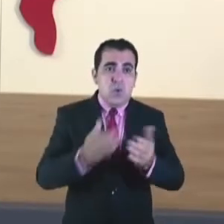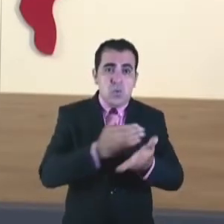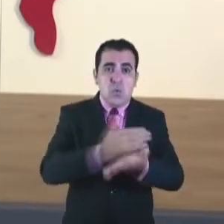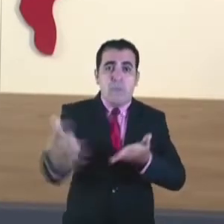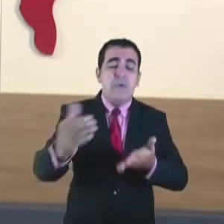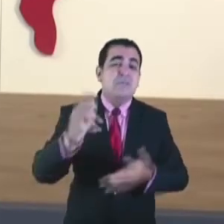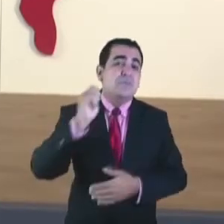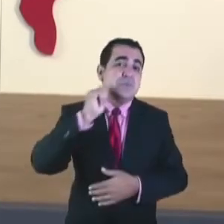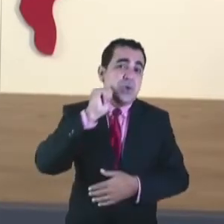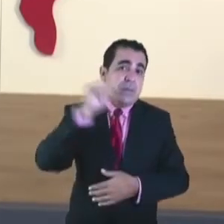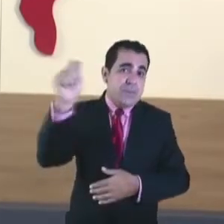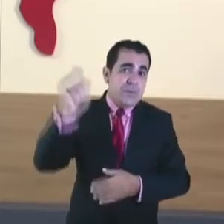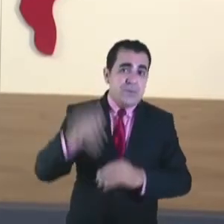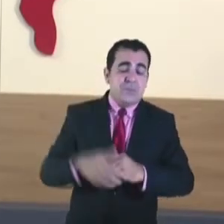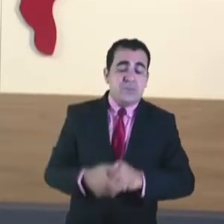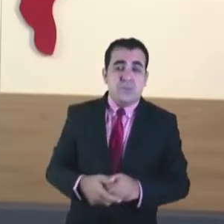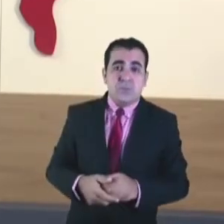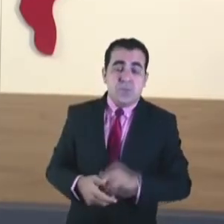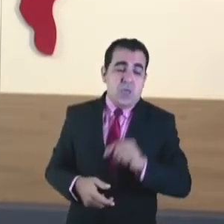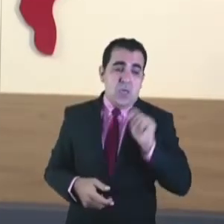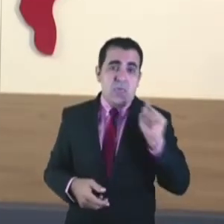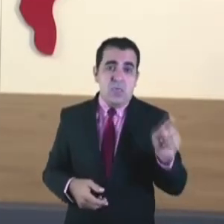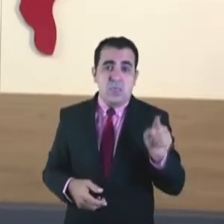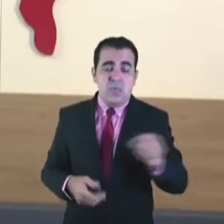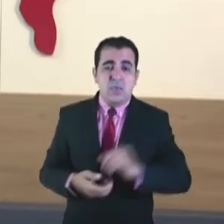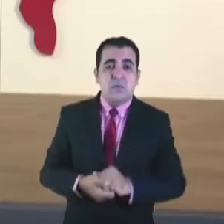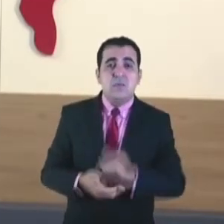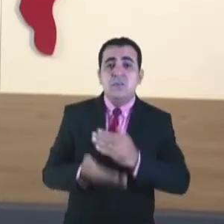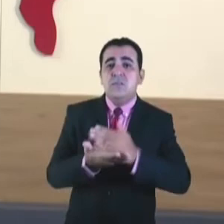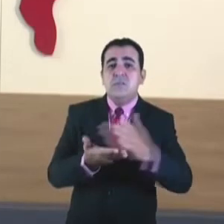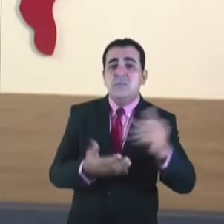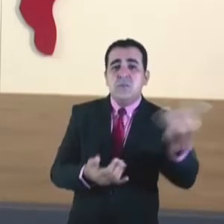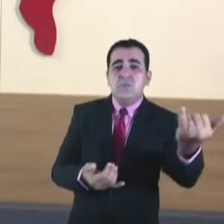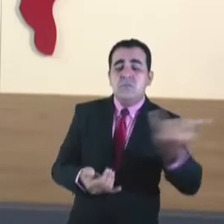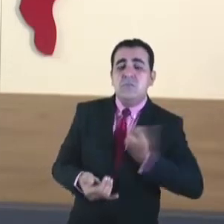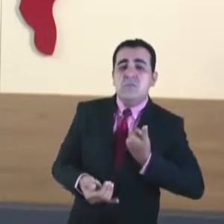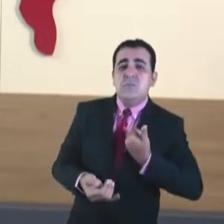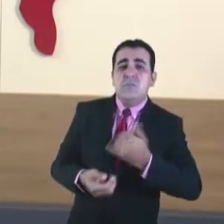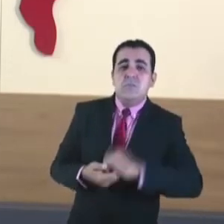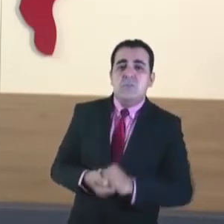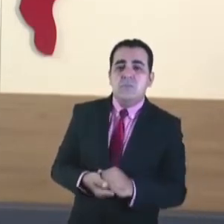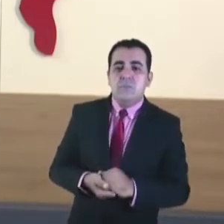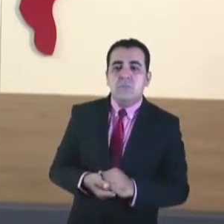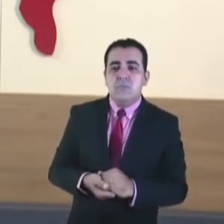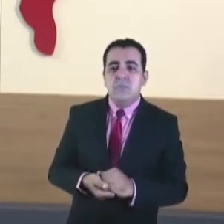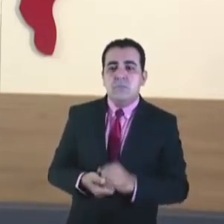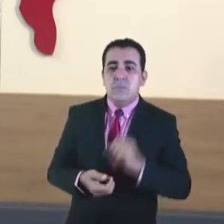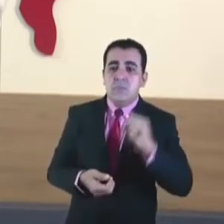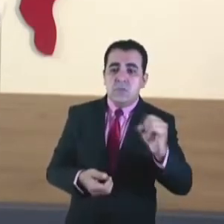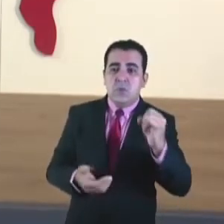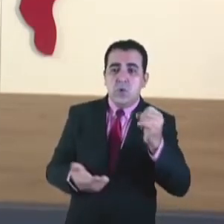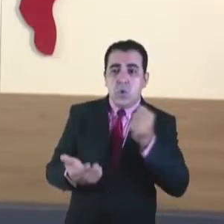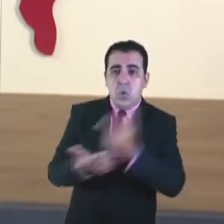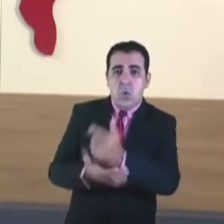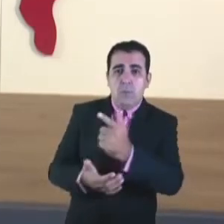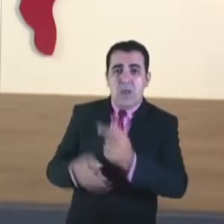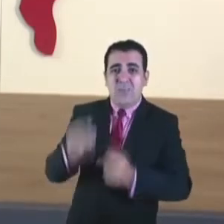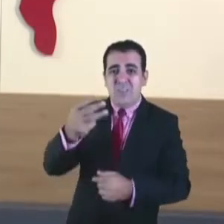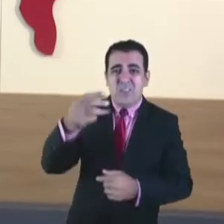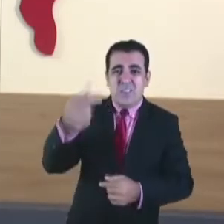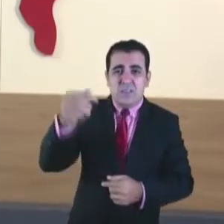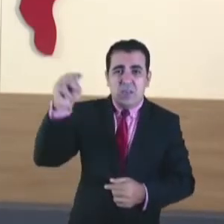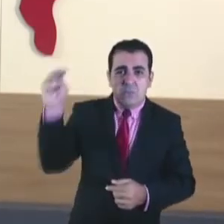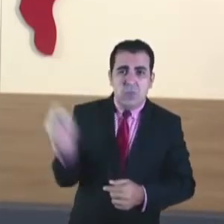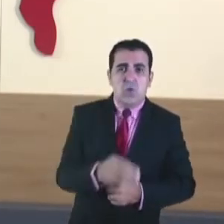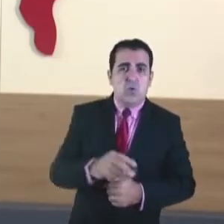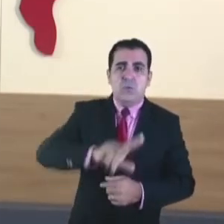abril eles vão nos dizer, numa compra de 37 milhões de doses, não